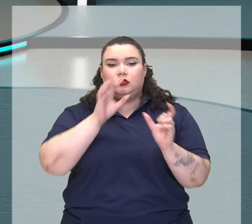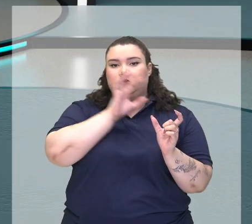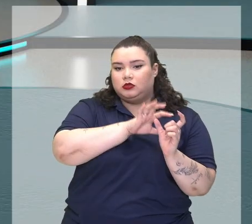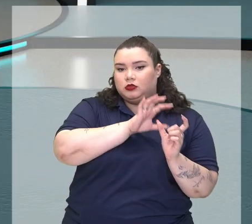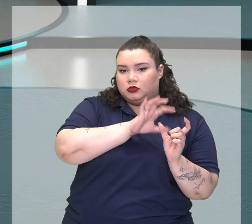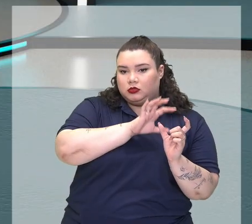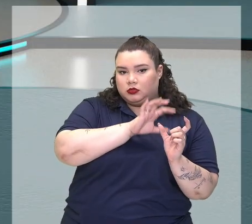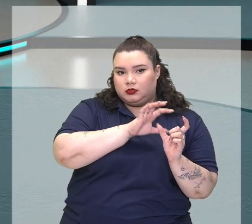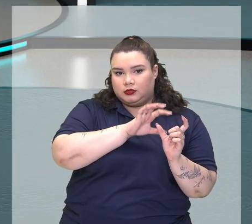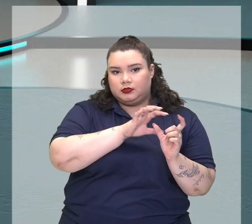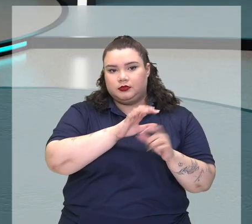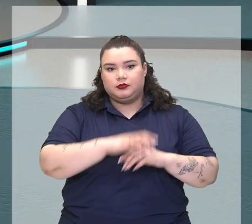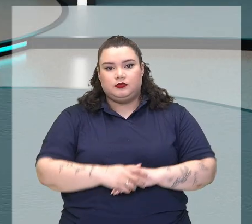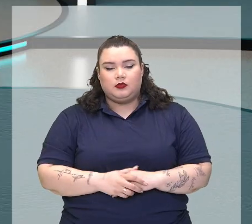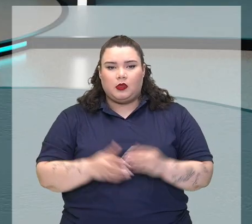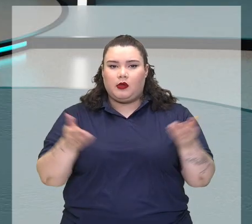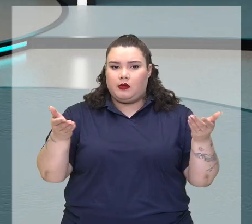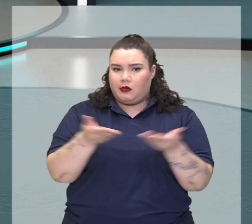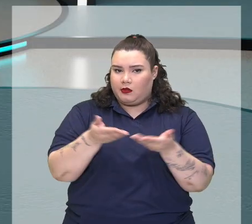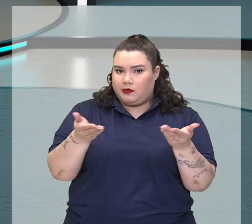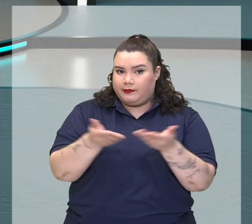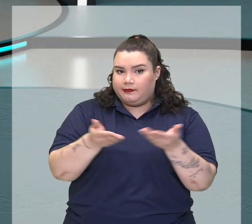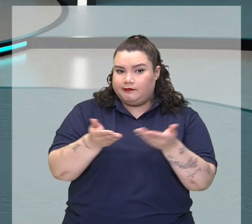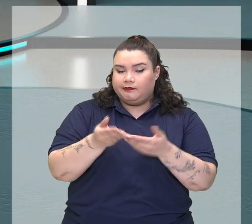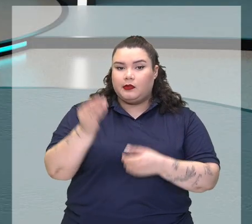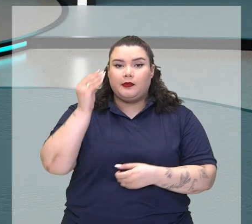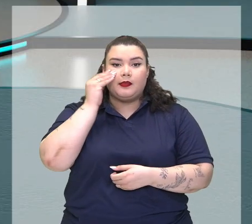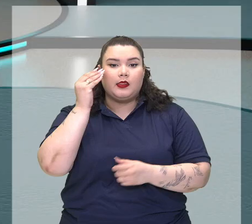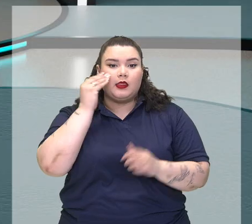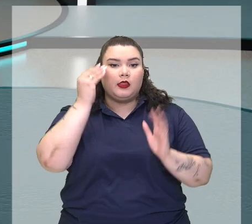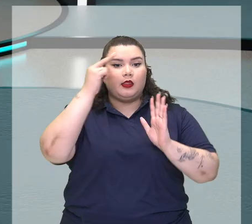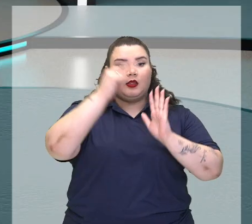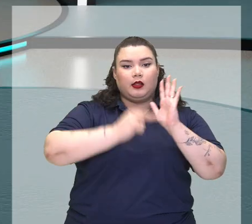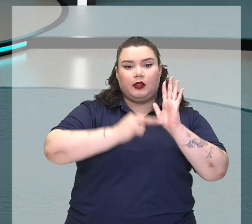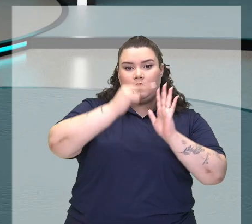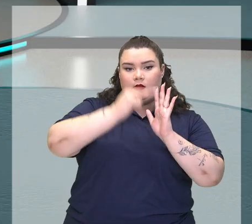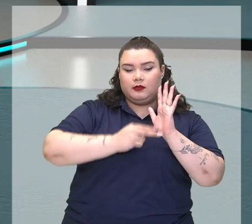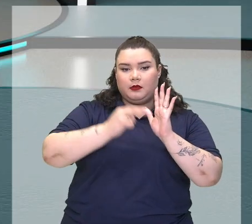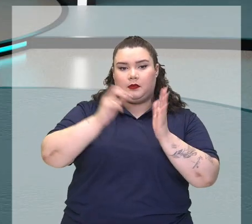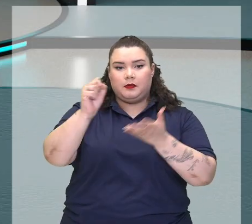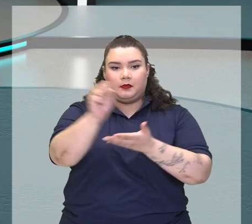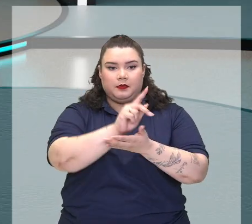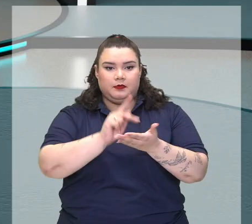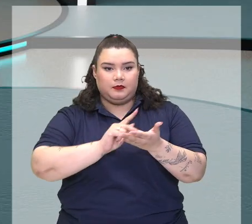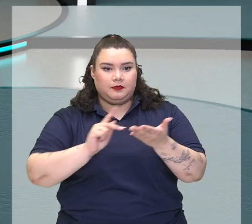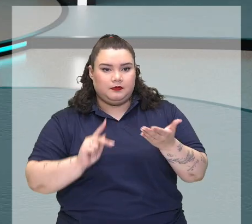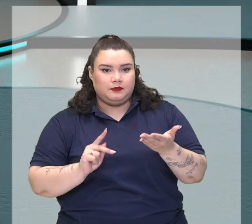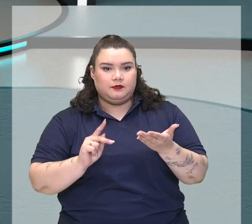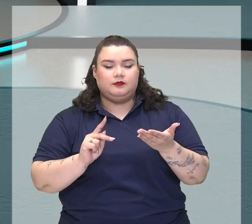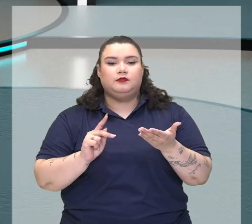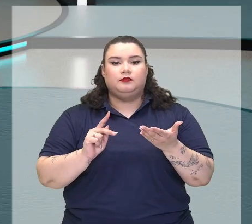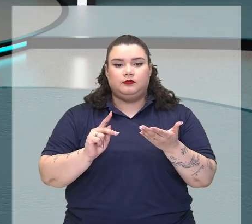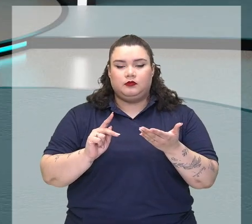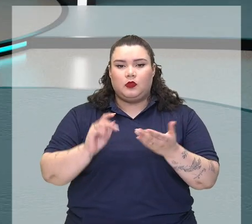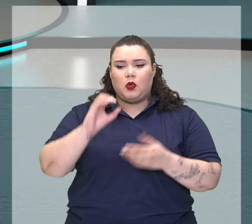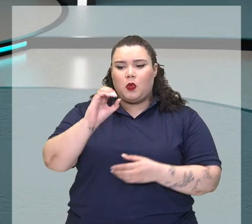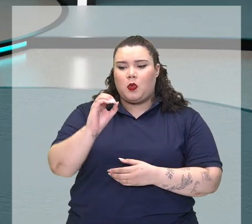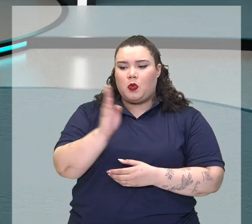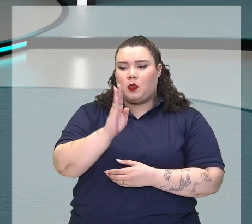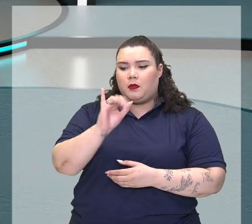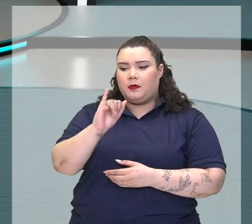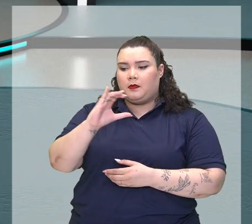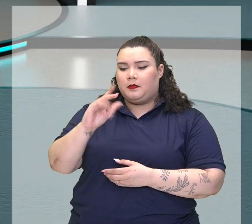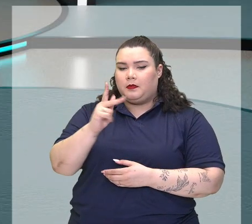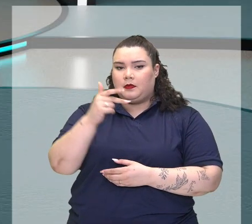denotação. Agora, convido vocês à leitura de um poema chamado O Bicho, do